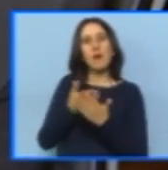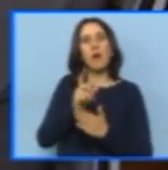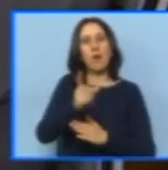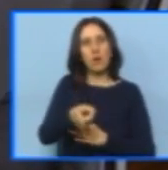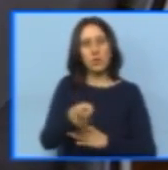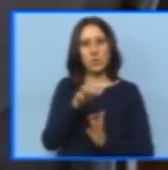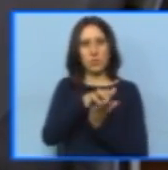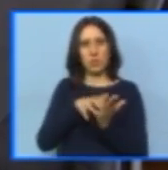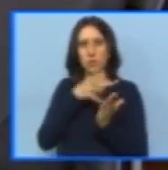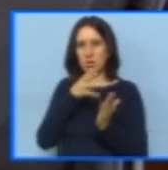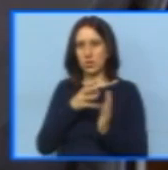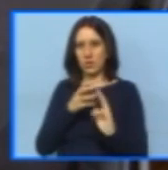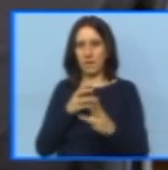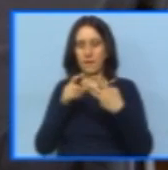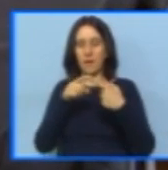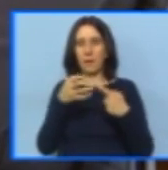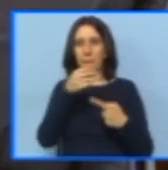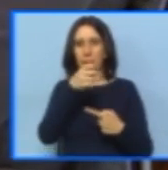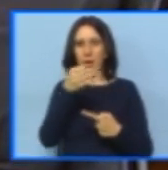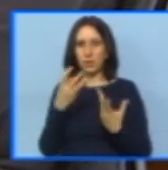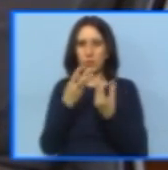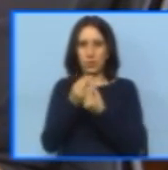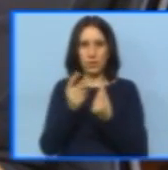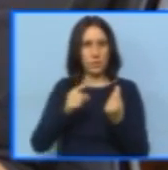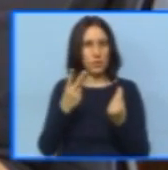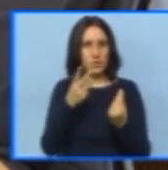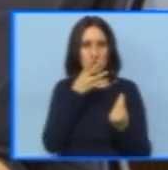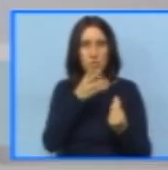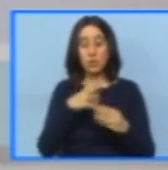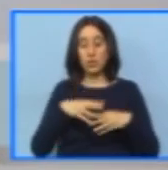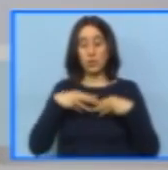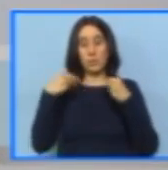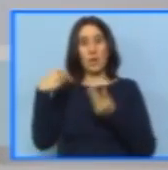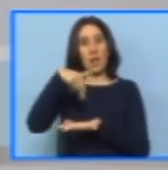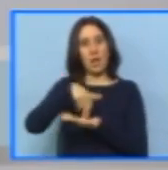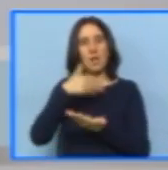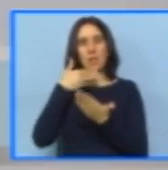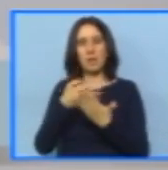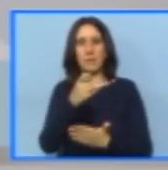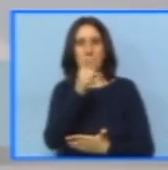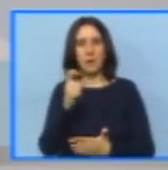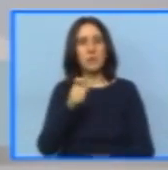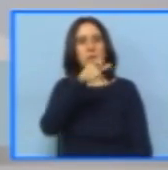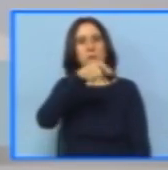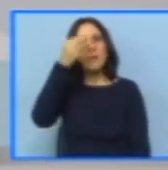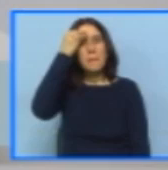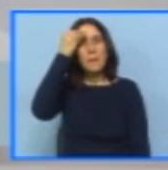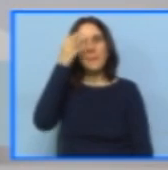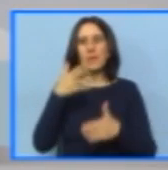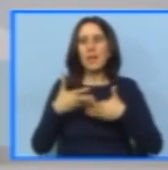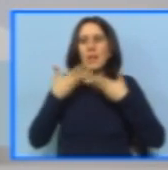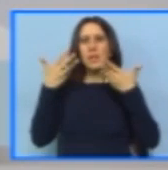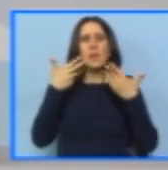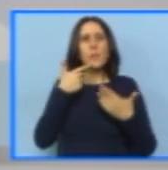esteja convosco, por 2 vezes. Portanto, a vinda do Espírito traz paz. Os discípulos ficaram cheios de alegria ao ver o